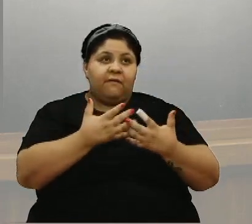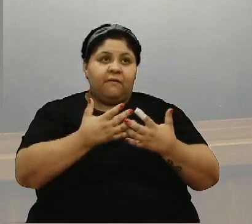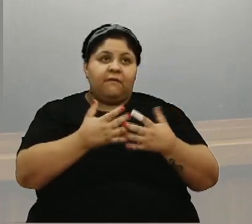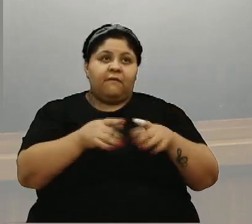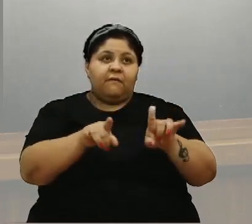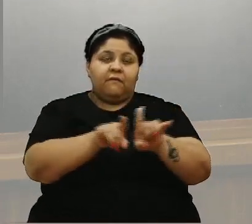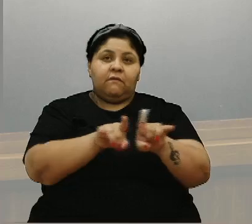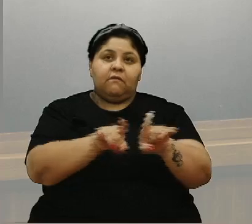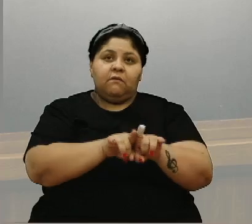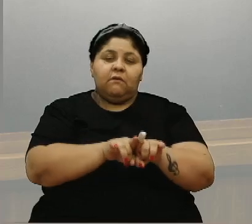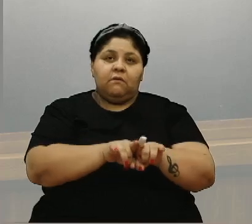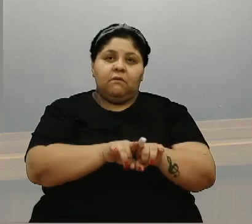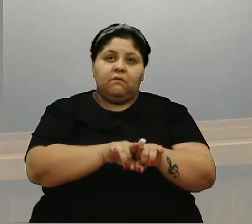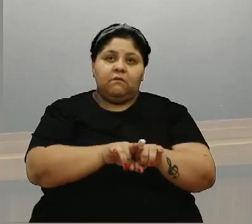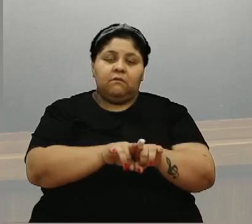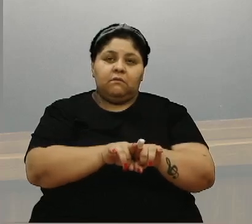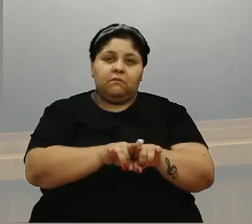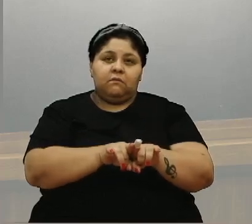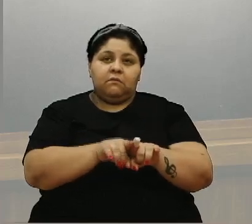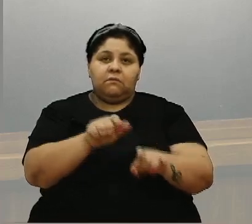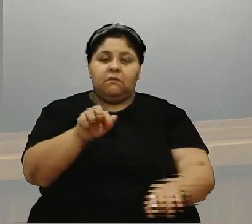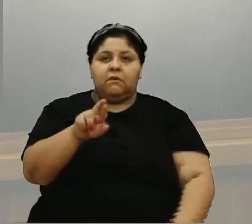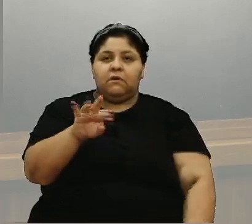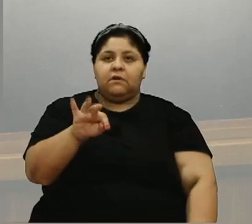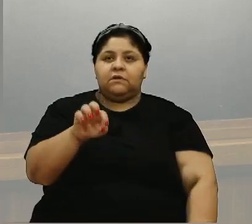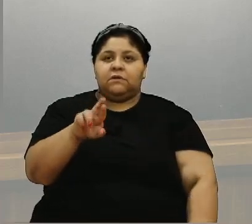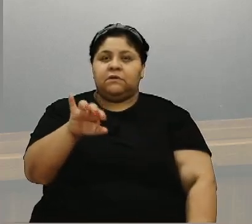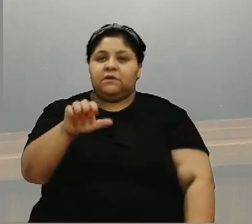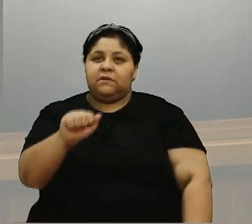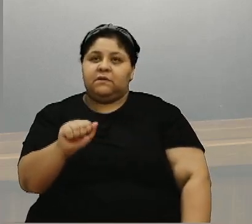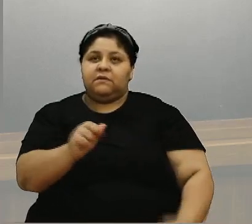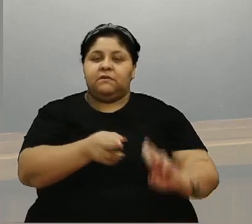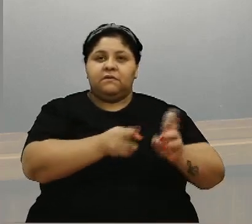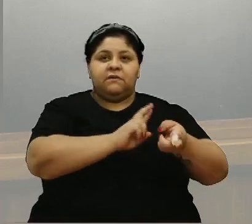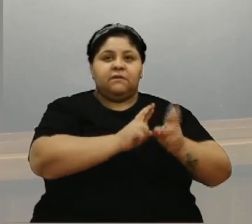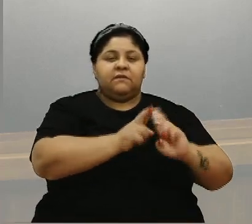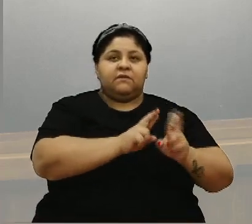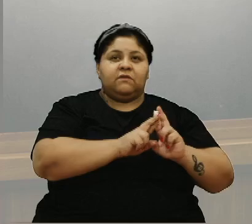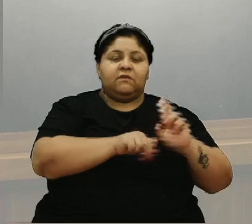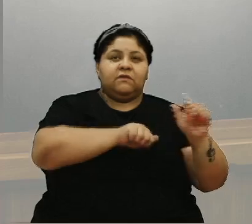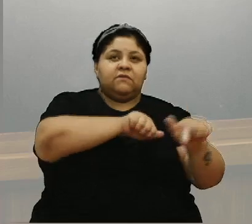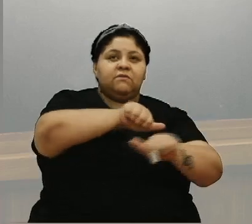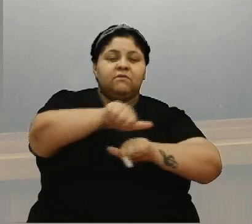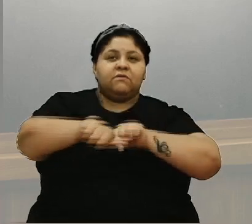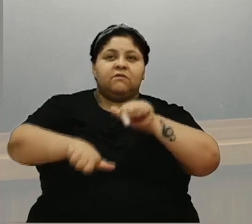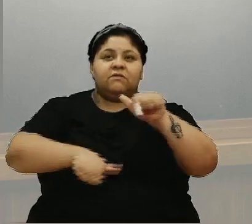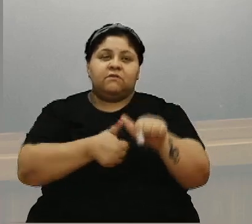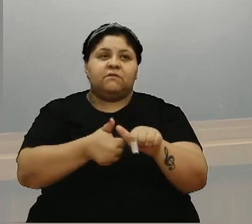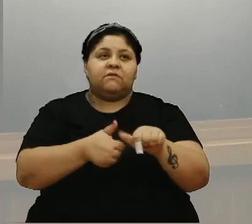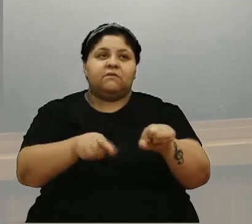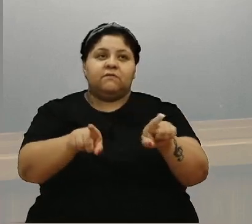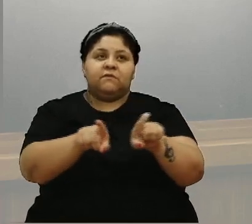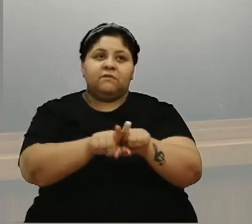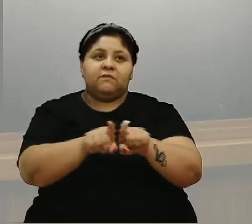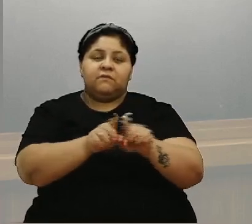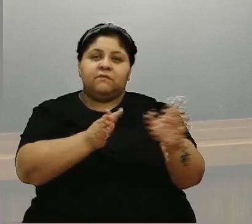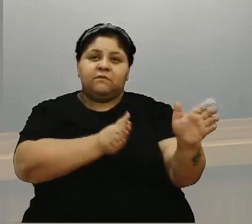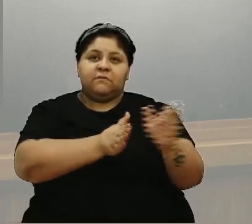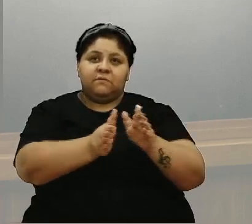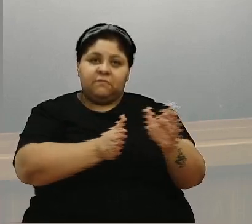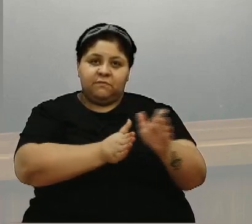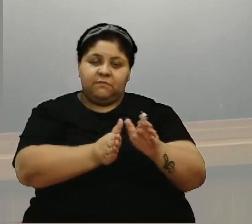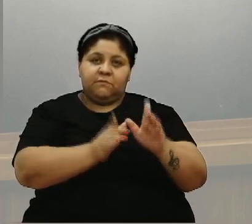dessa doença arterial coronária relacionada às modificações hormonais nessa fase,